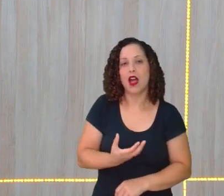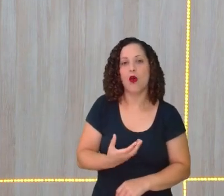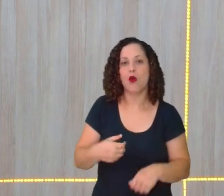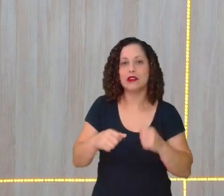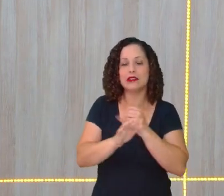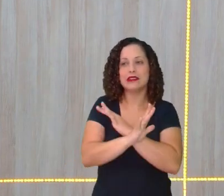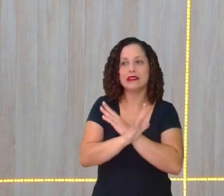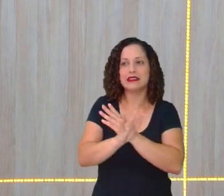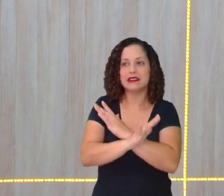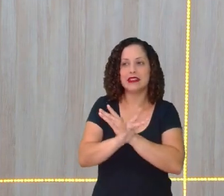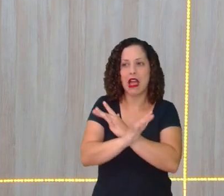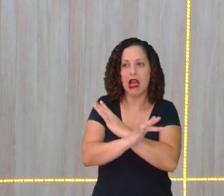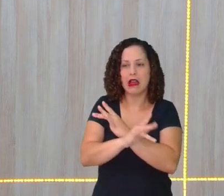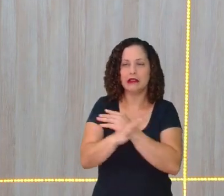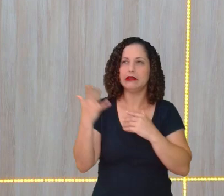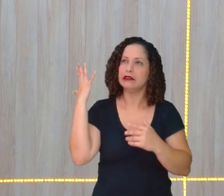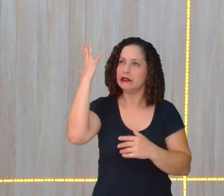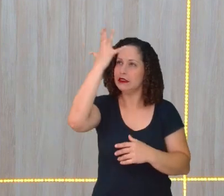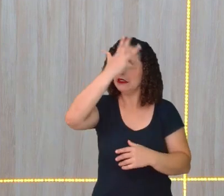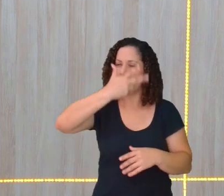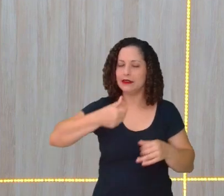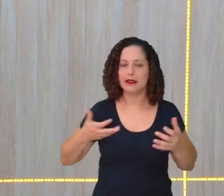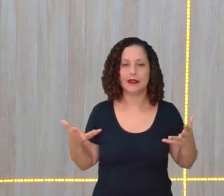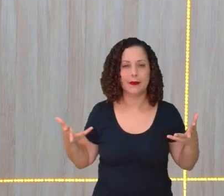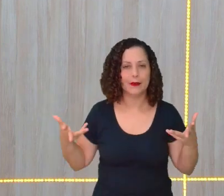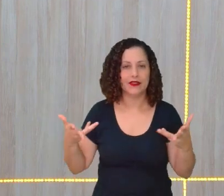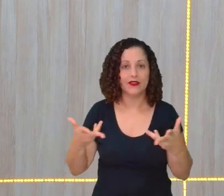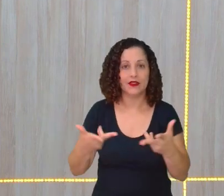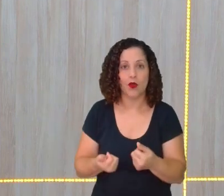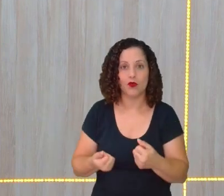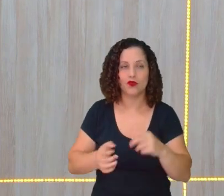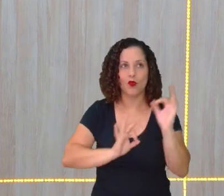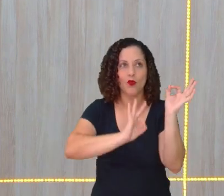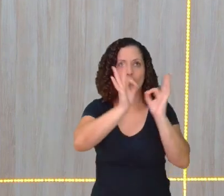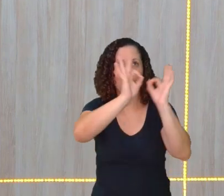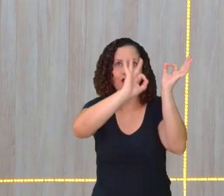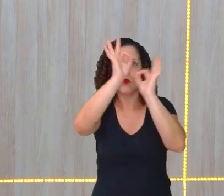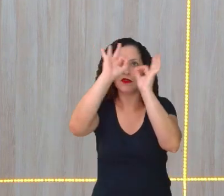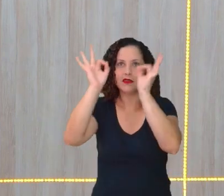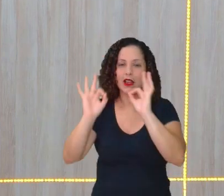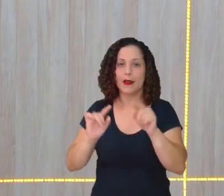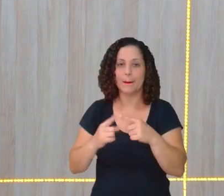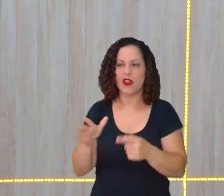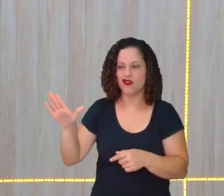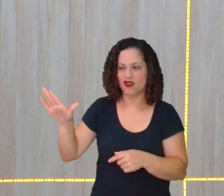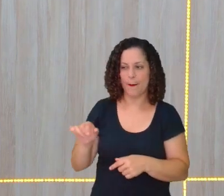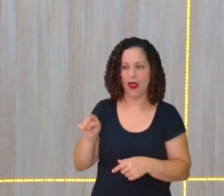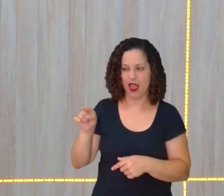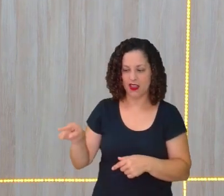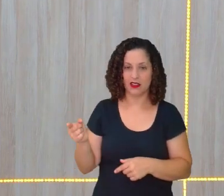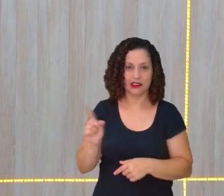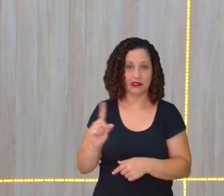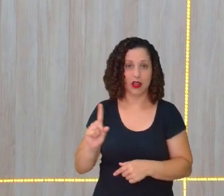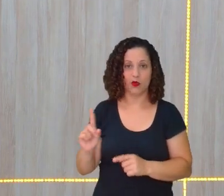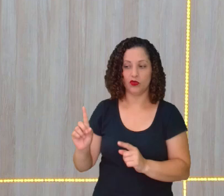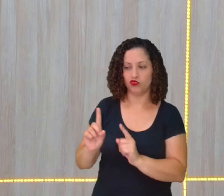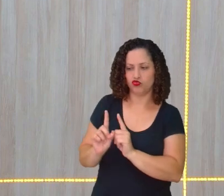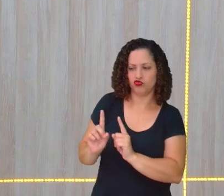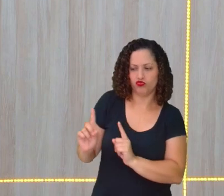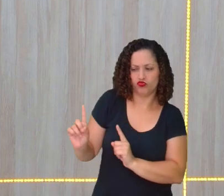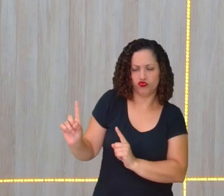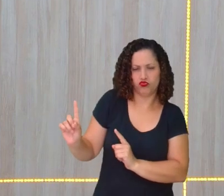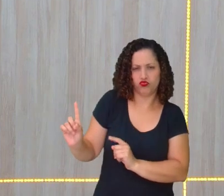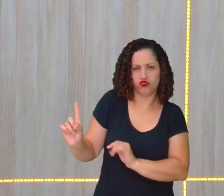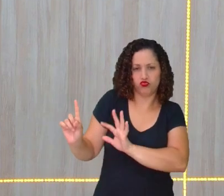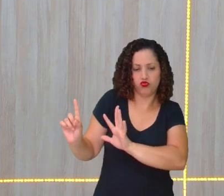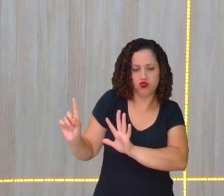decorava, fazia aquela coisa linda, maravilhosa, mas não convidavam ele, como ele ficava afastado na montanha, não convidavam